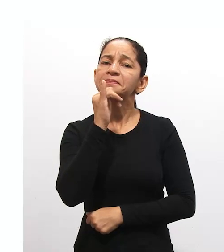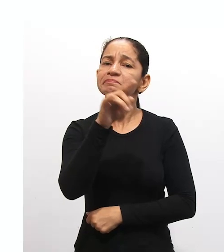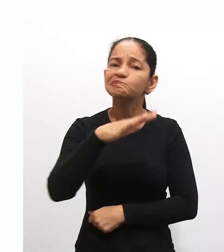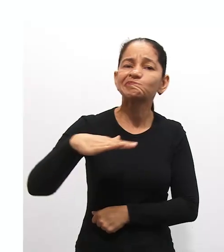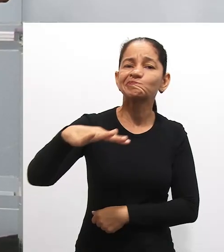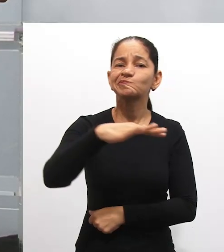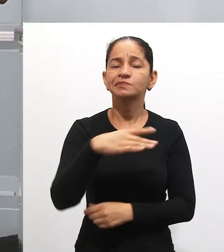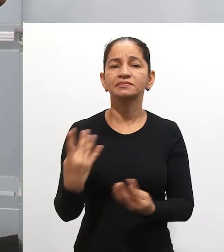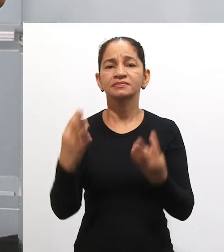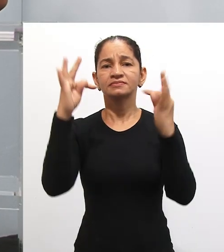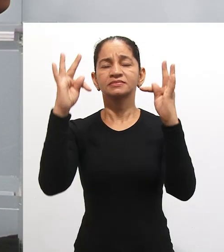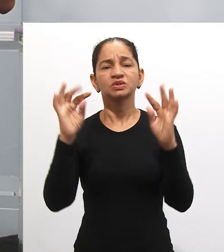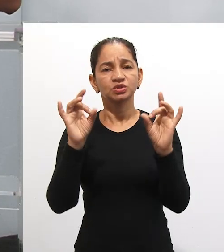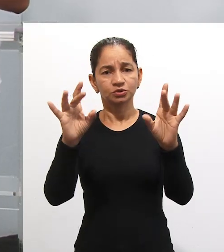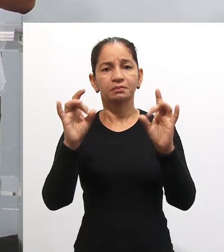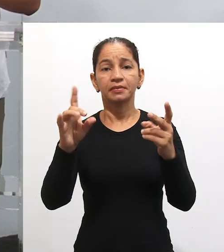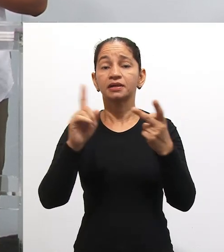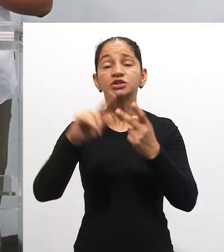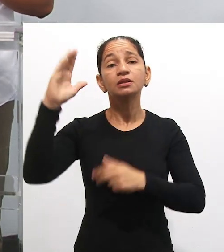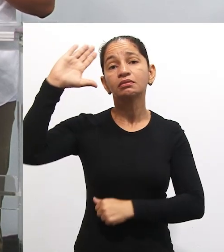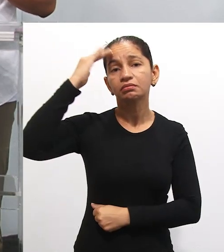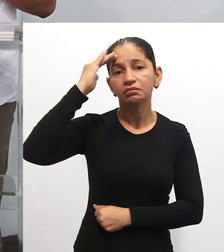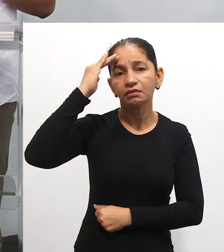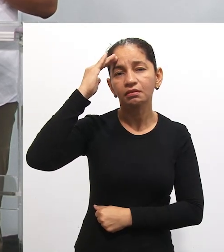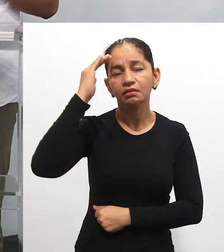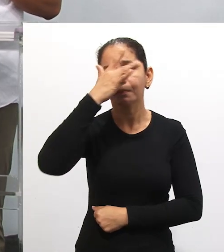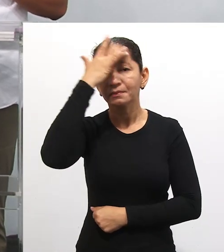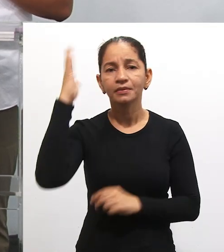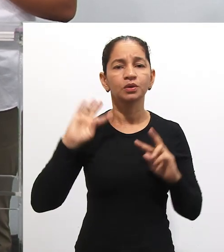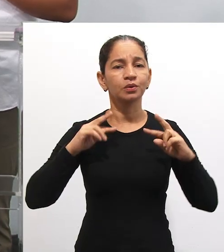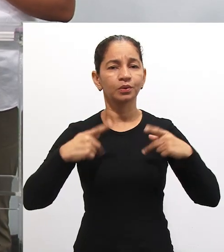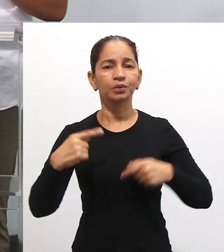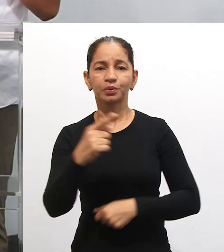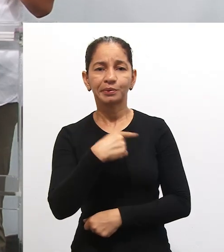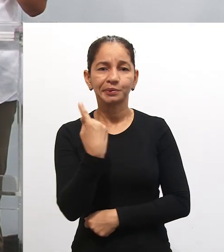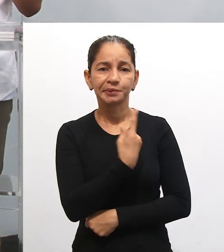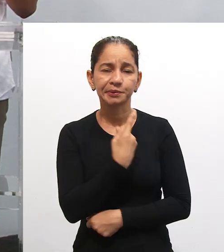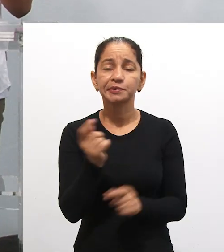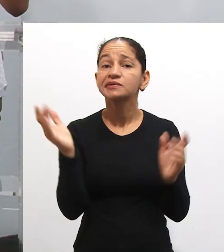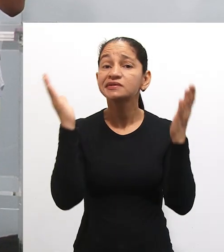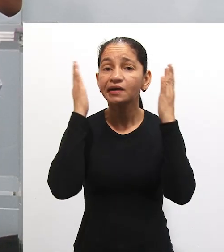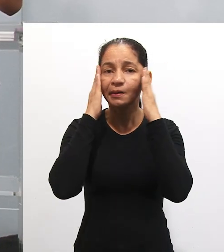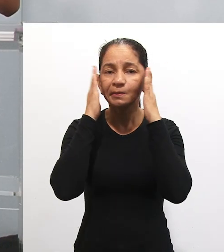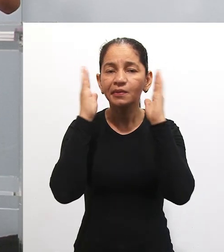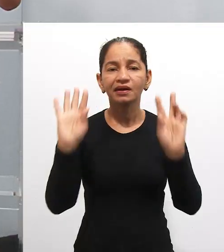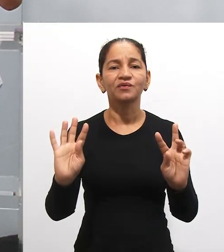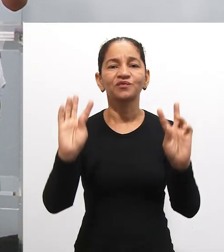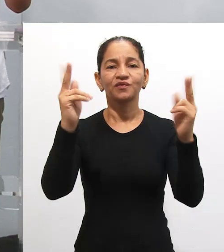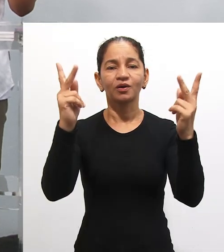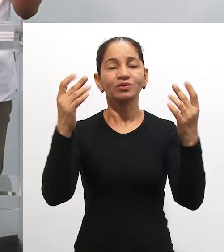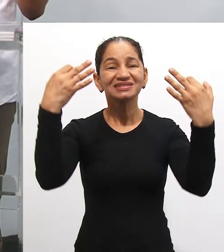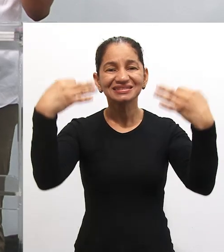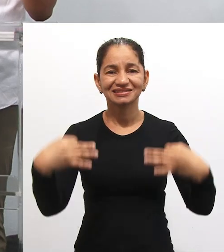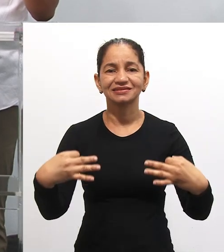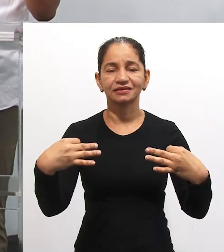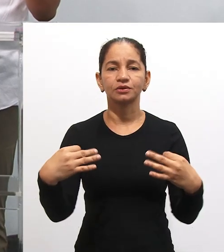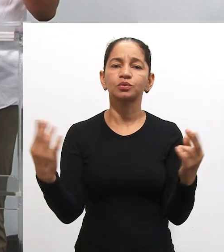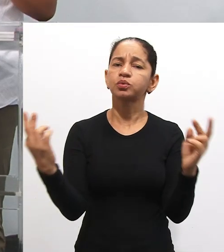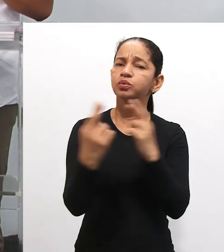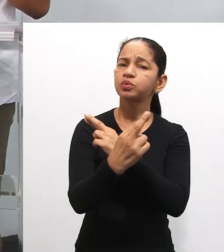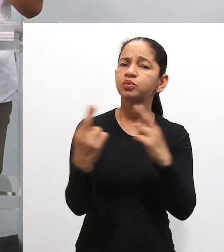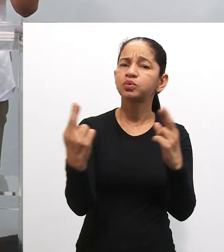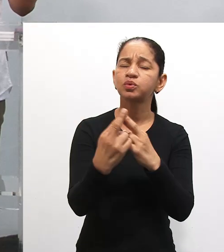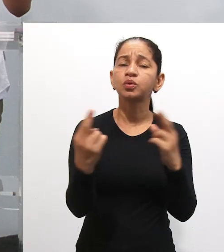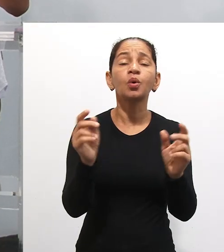processos técnicos, ela envolve compreender as pessoas, ela envolve compreender esses valores, essa relação